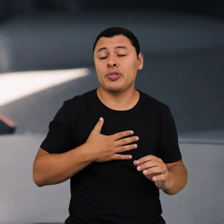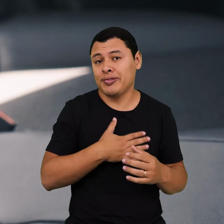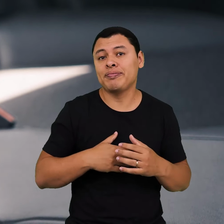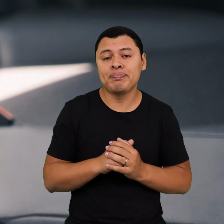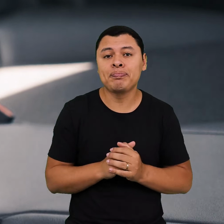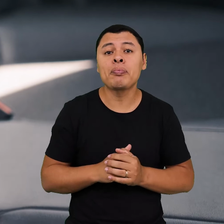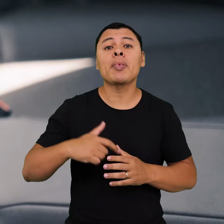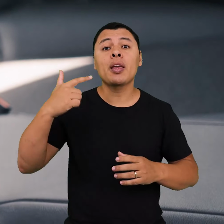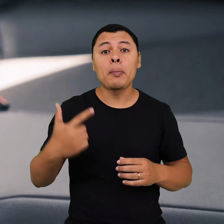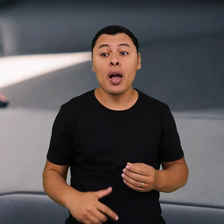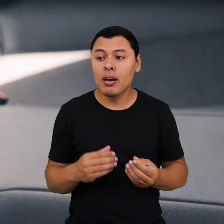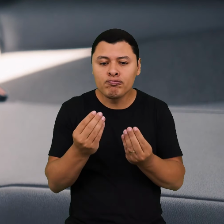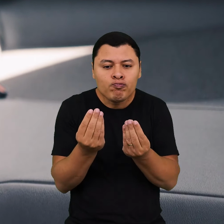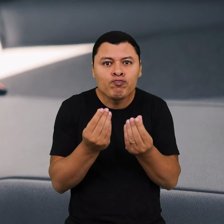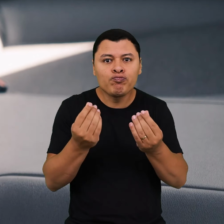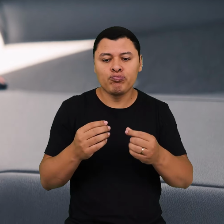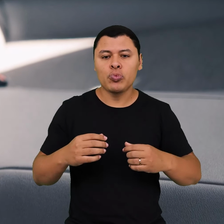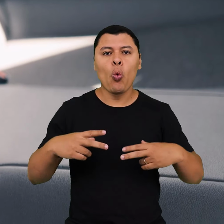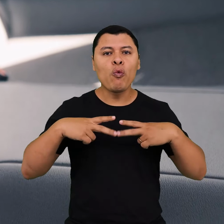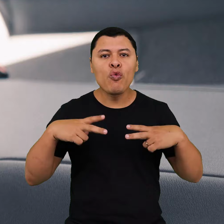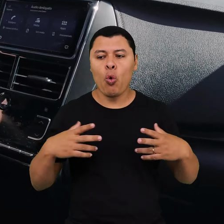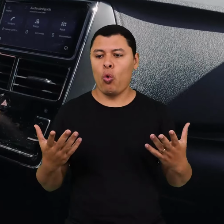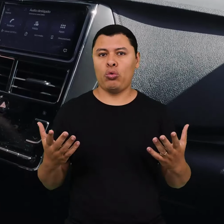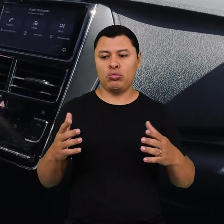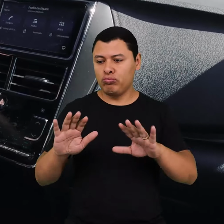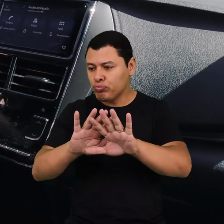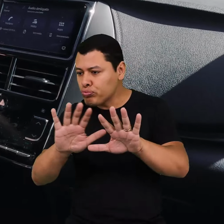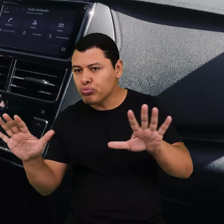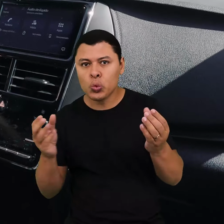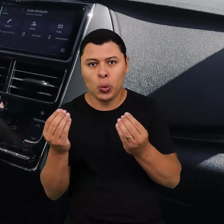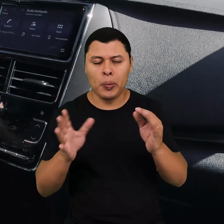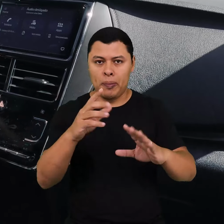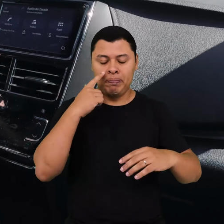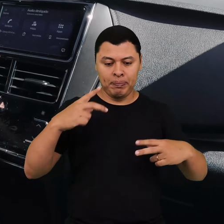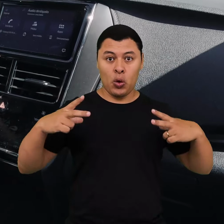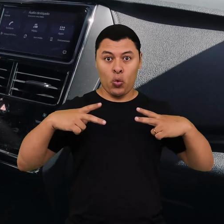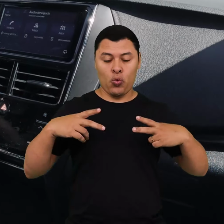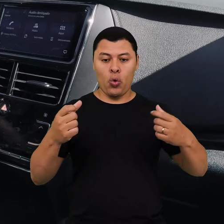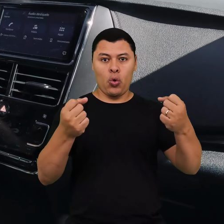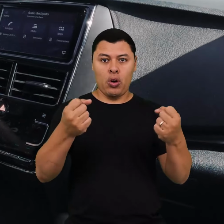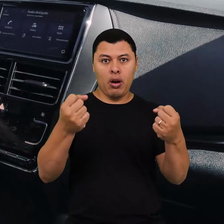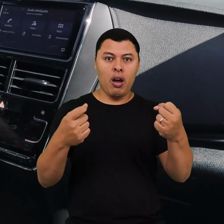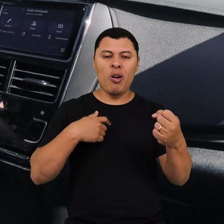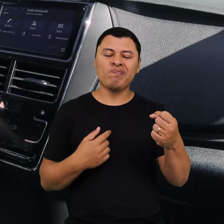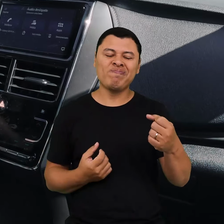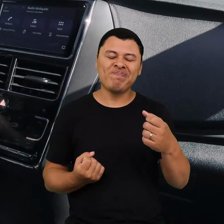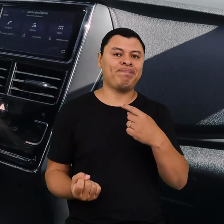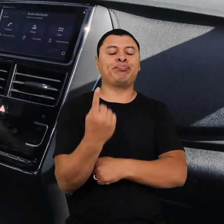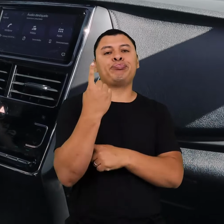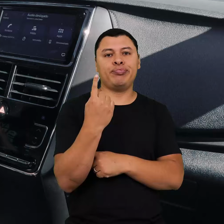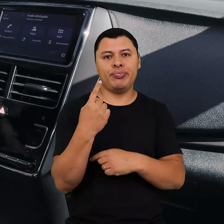Ergonomia e acabamento, aí é que a gente tem uns sentimentos mistos, né? Parte de ergonomia, a coisa que mais me incomoda é que aqui a gente só